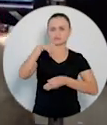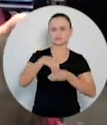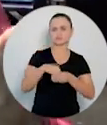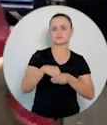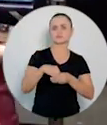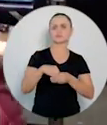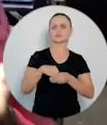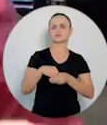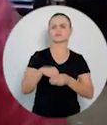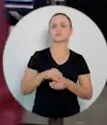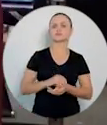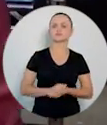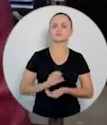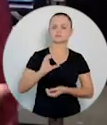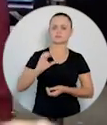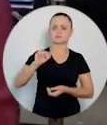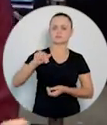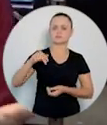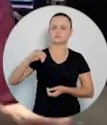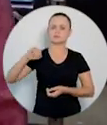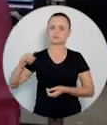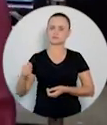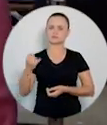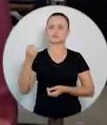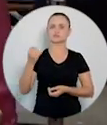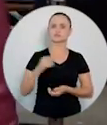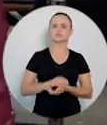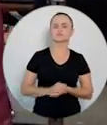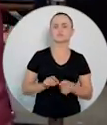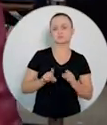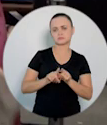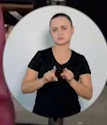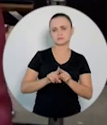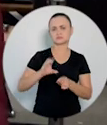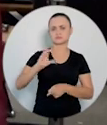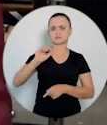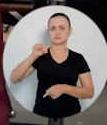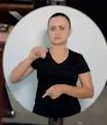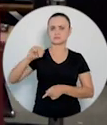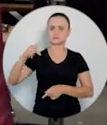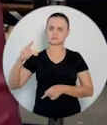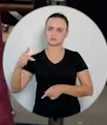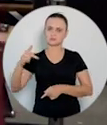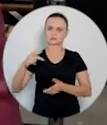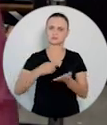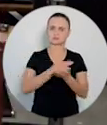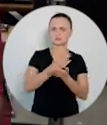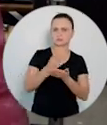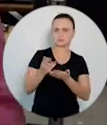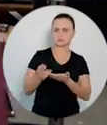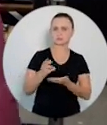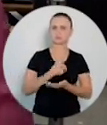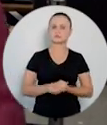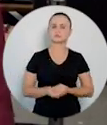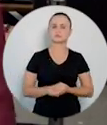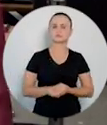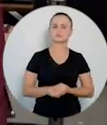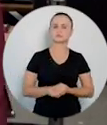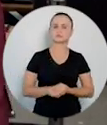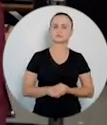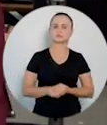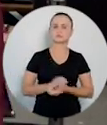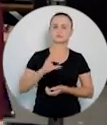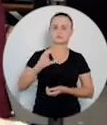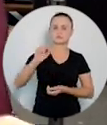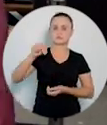que a advocacia tem uma contribuição grande a dar para o CNMP no que diz respeito a essa pluralidade. Além disso, no Conselho Nacional do Ministério Público,